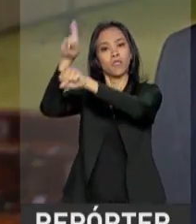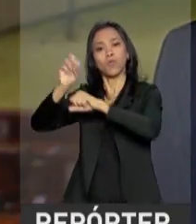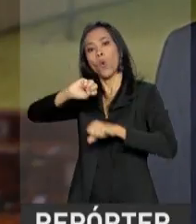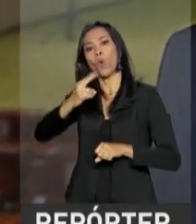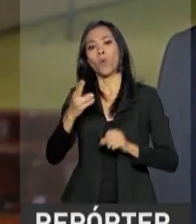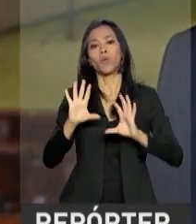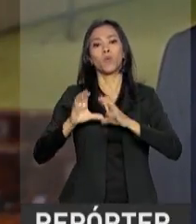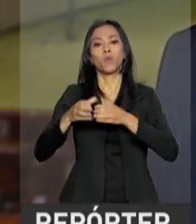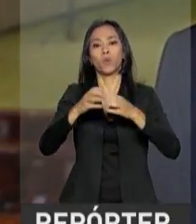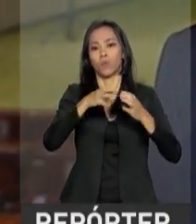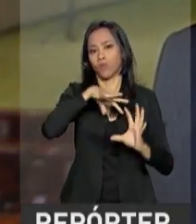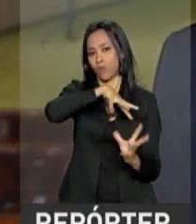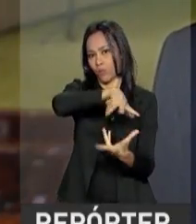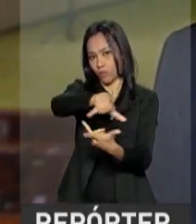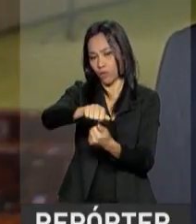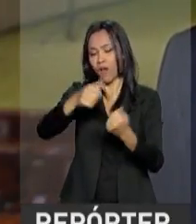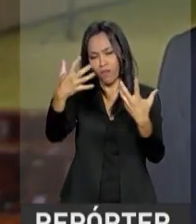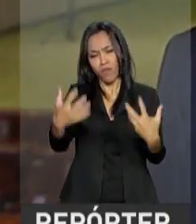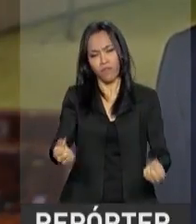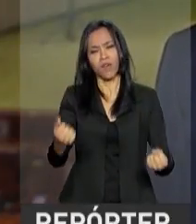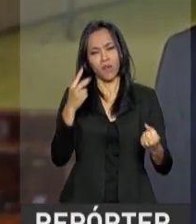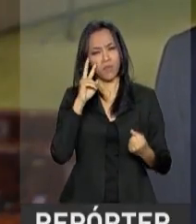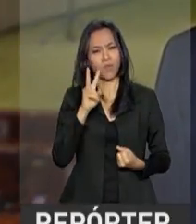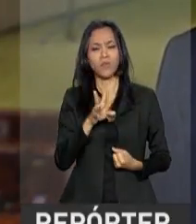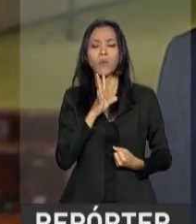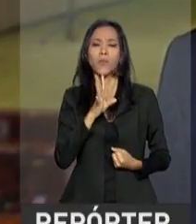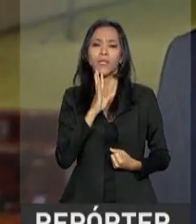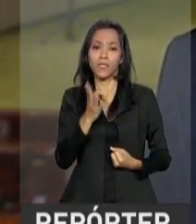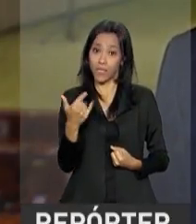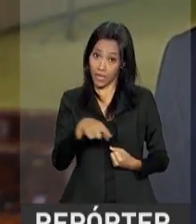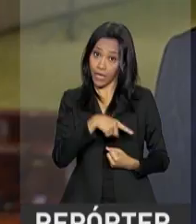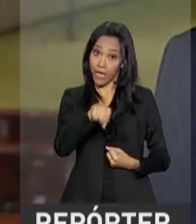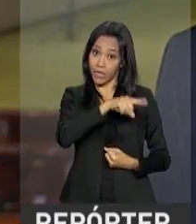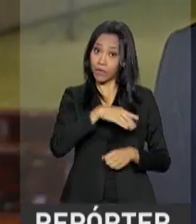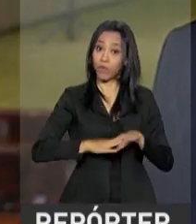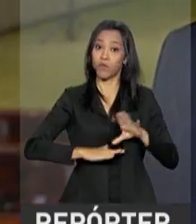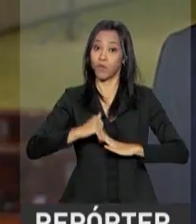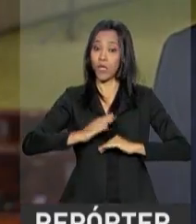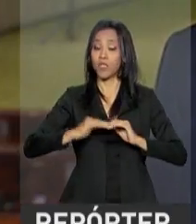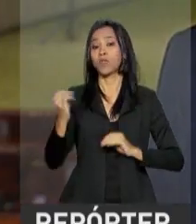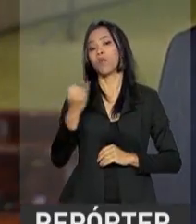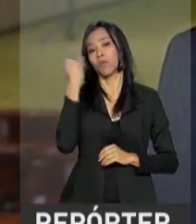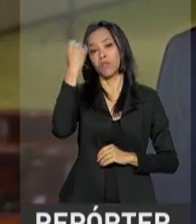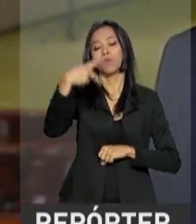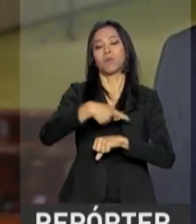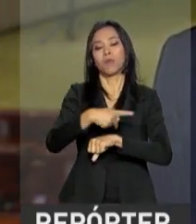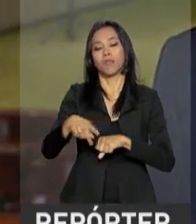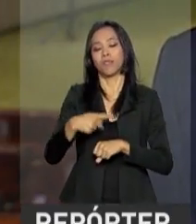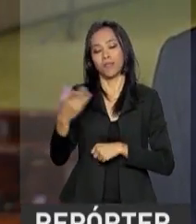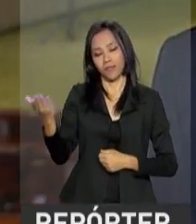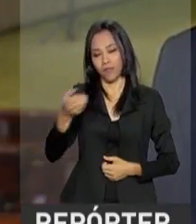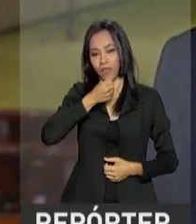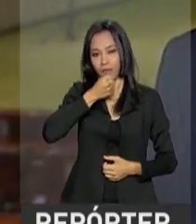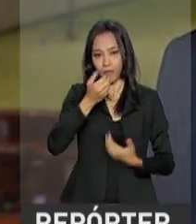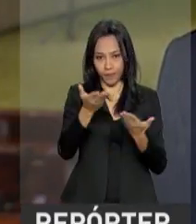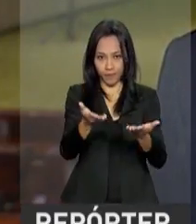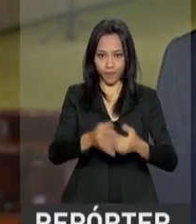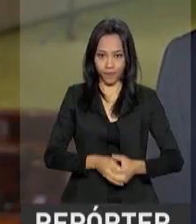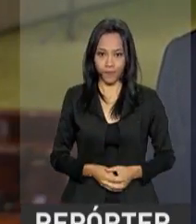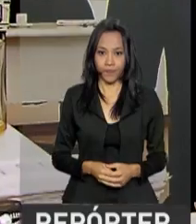internacionais. Vamos saber mais sobre esses profissionais tão importantes para o país na reportagem de João Pedro Neto.